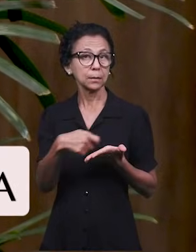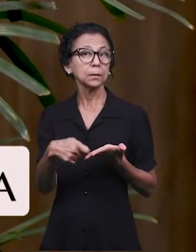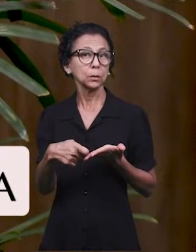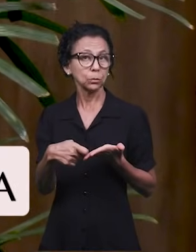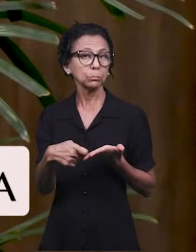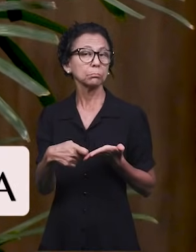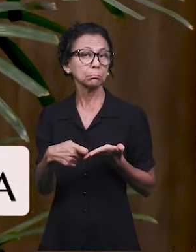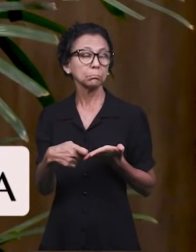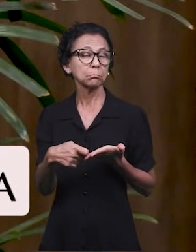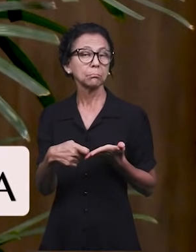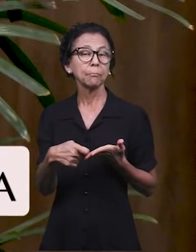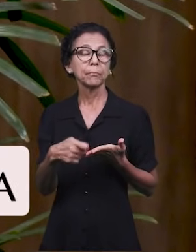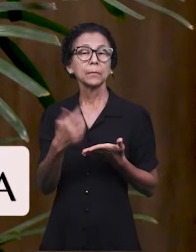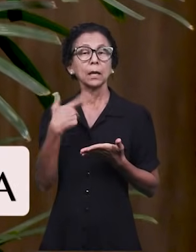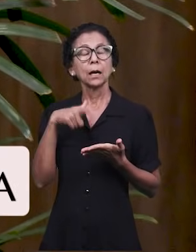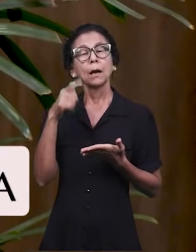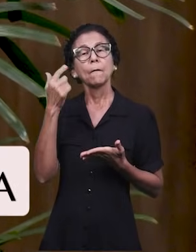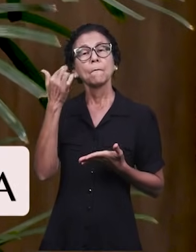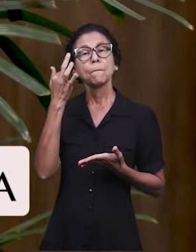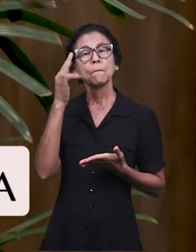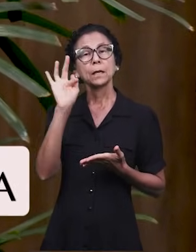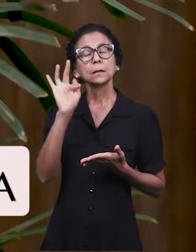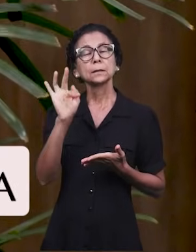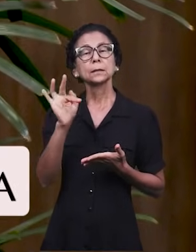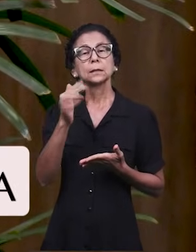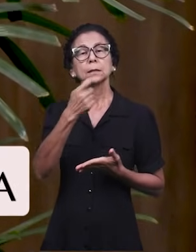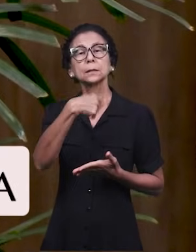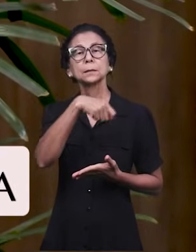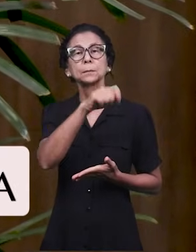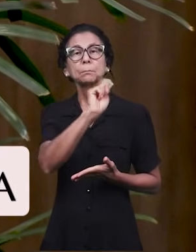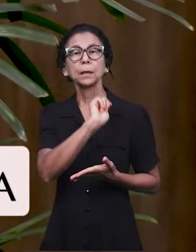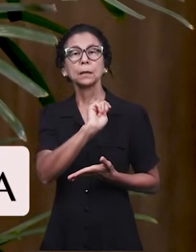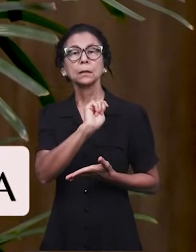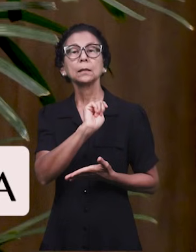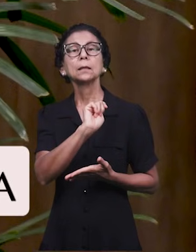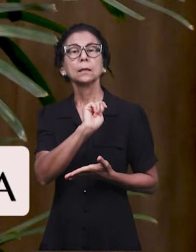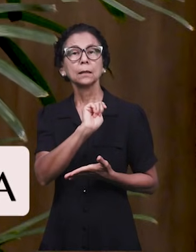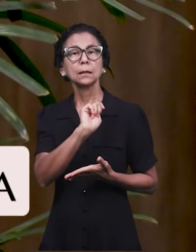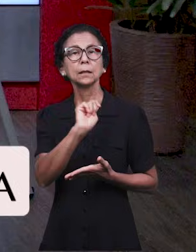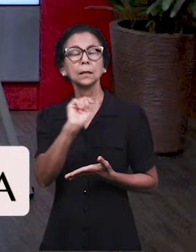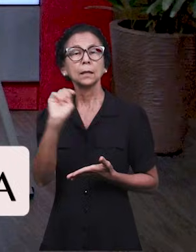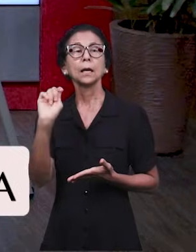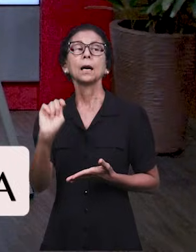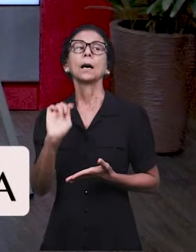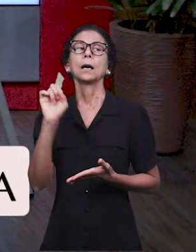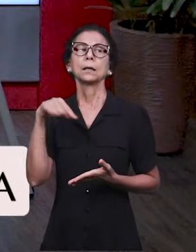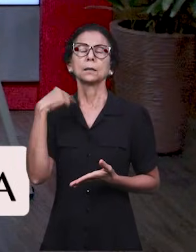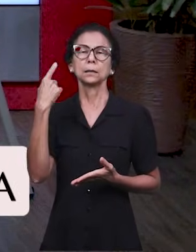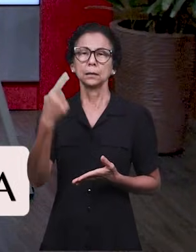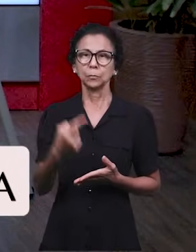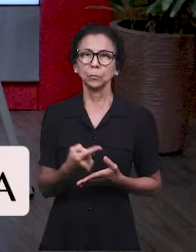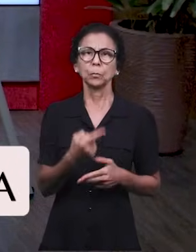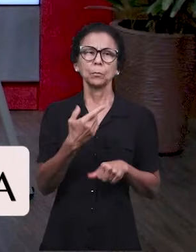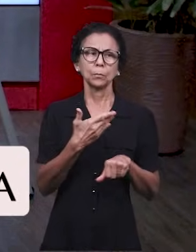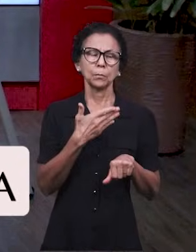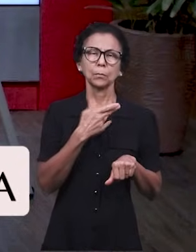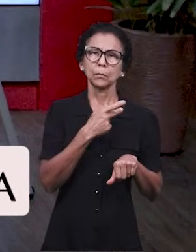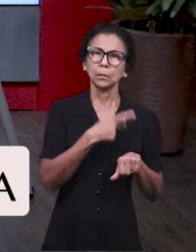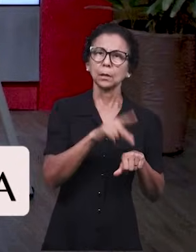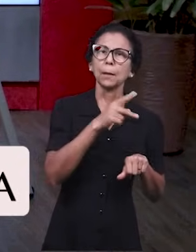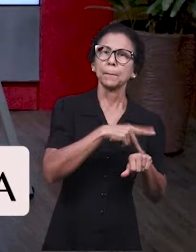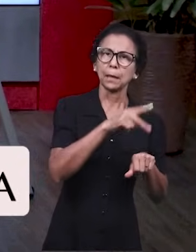do francês, do espanhol, e que de fato na prática depois utiliza tudo isso, né, pastor? Exatamente, são